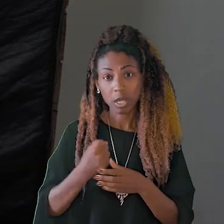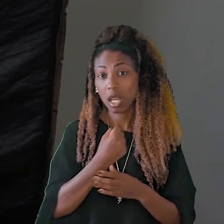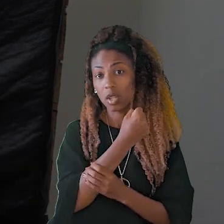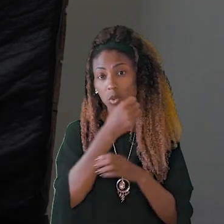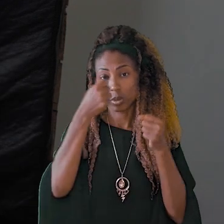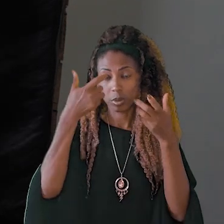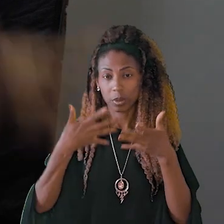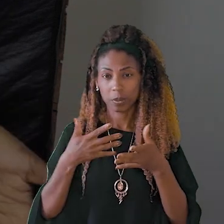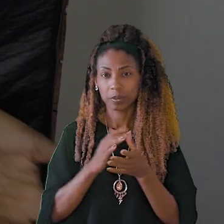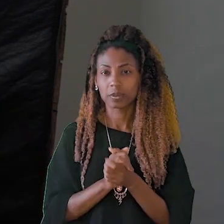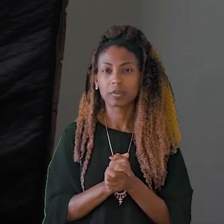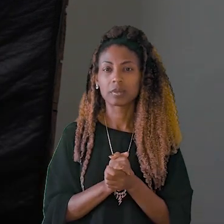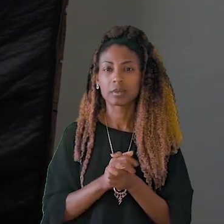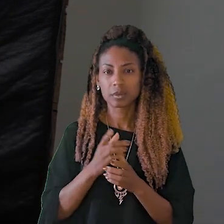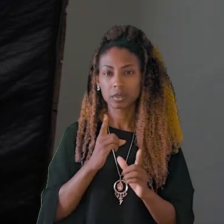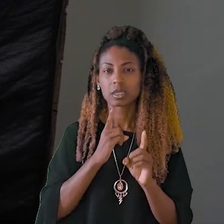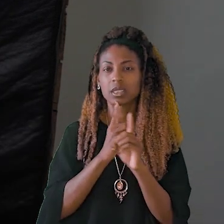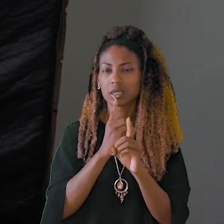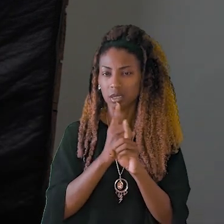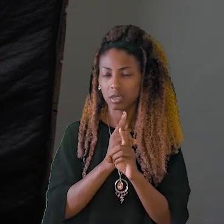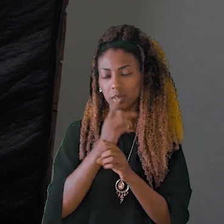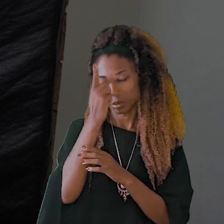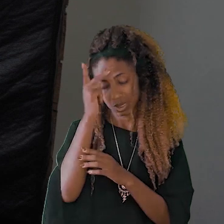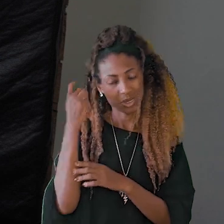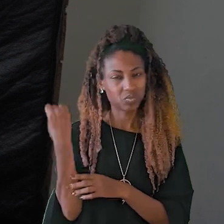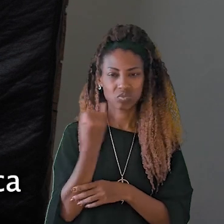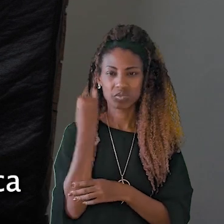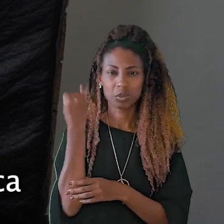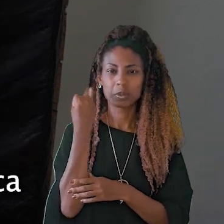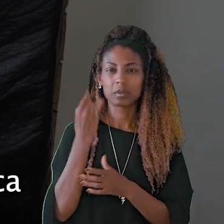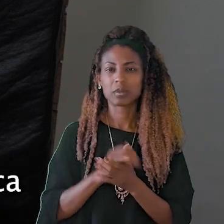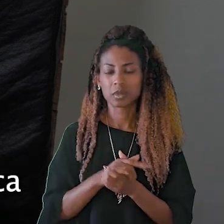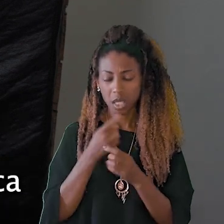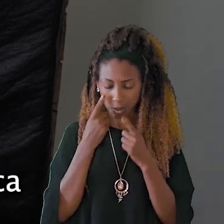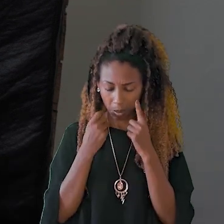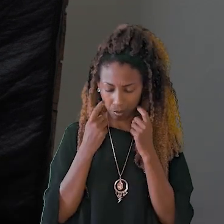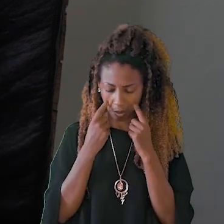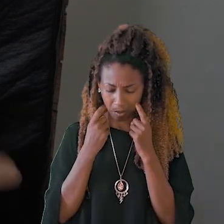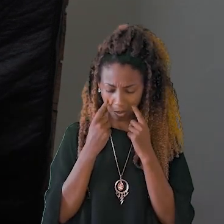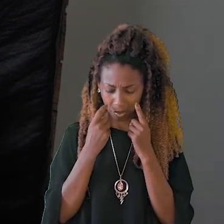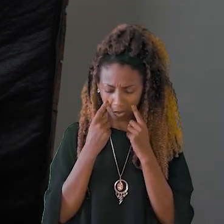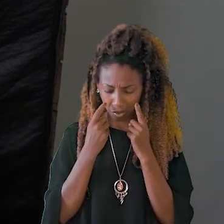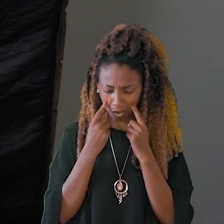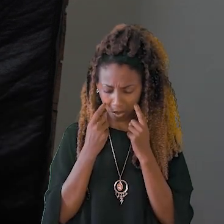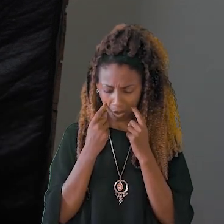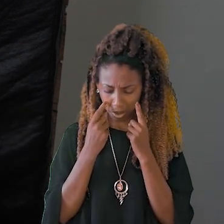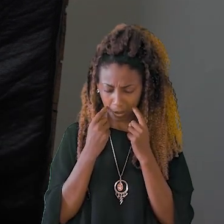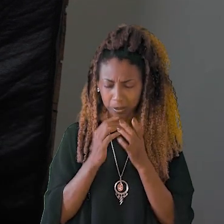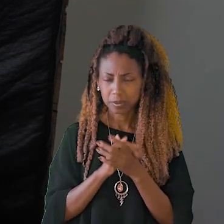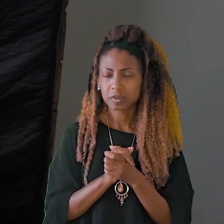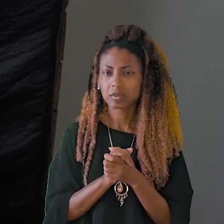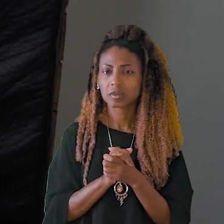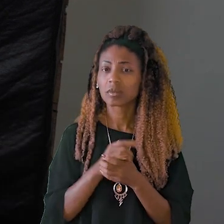antes, que eu encontraria uma pessoa extremamente importante. E eu lembro que eu tava chorando muito na época, e eu tava muito mal assim.